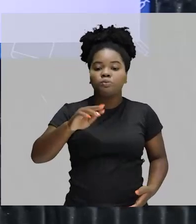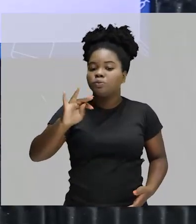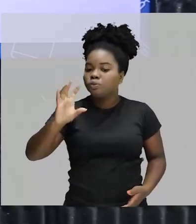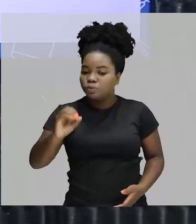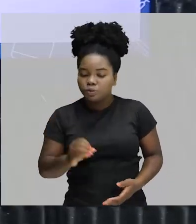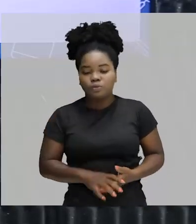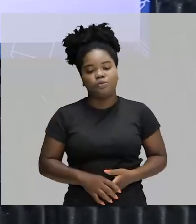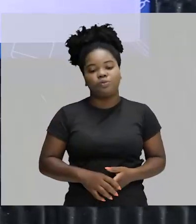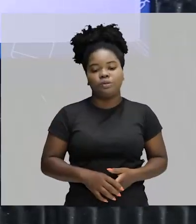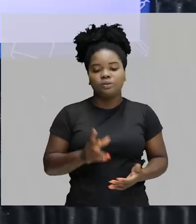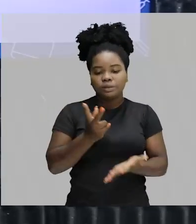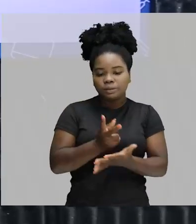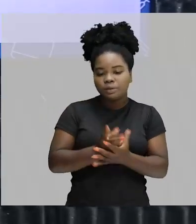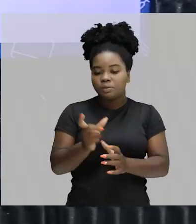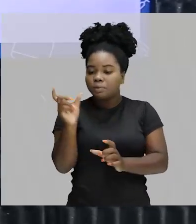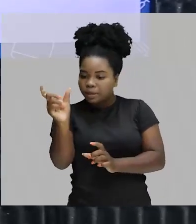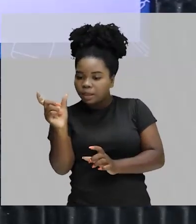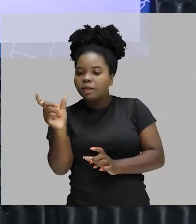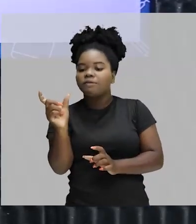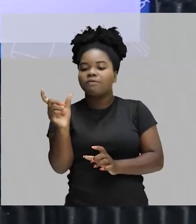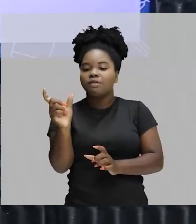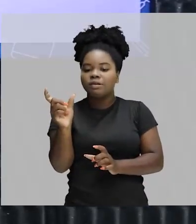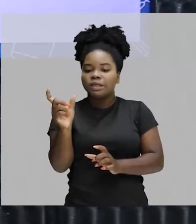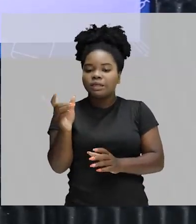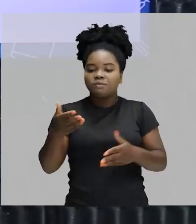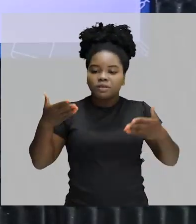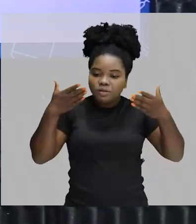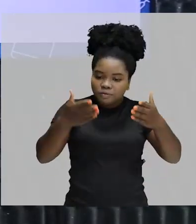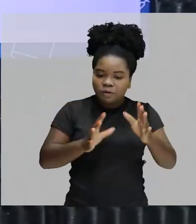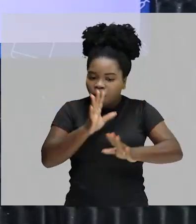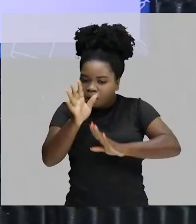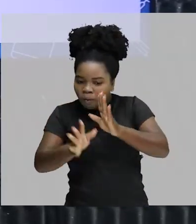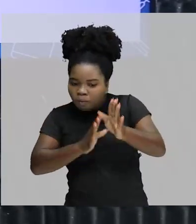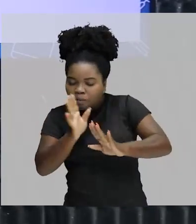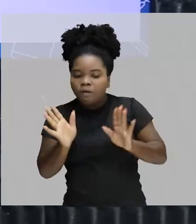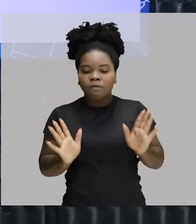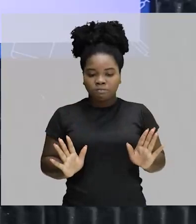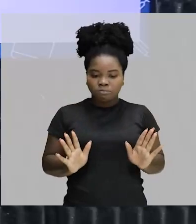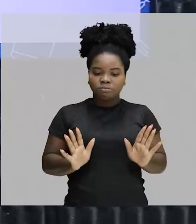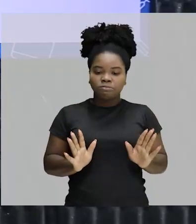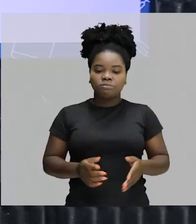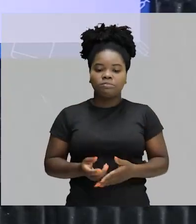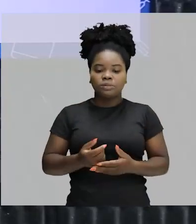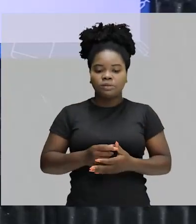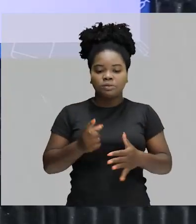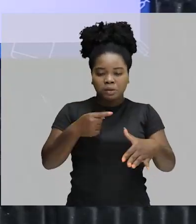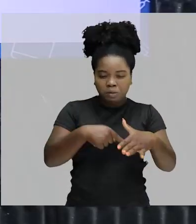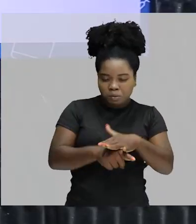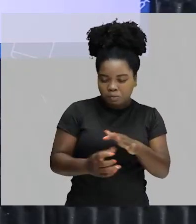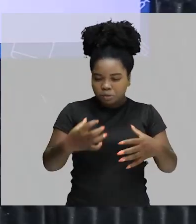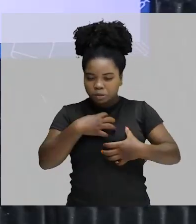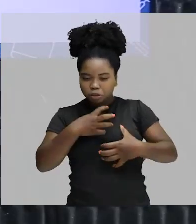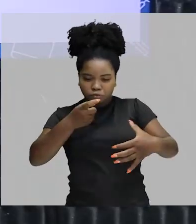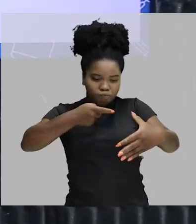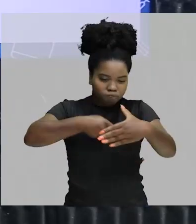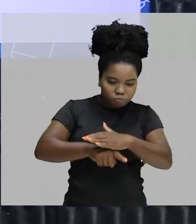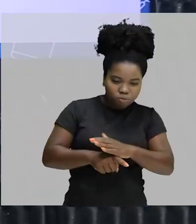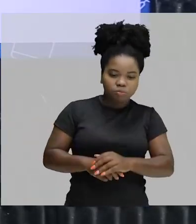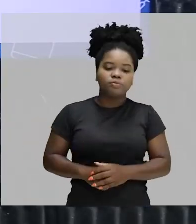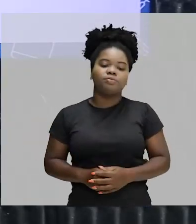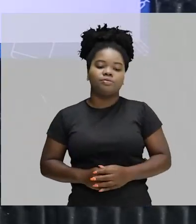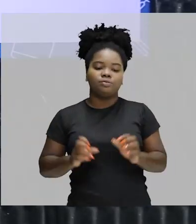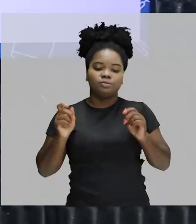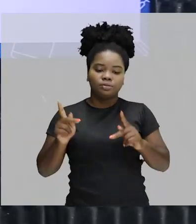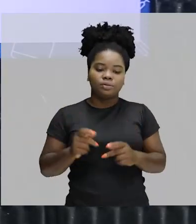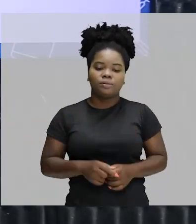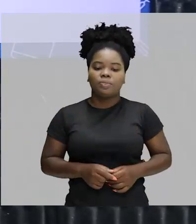mais ou para menos. O professor é imensamente sábio. Então, observem aí que esse grau ele foi feito com o auxílio